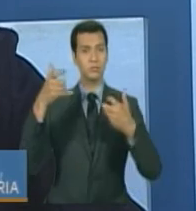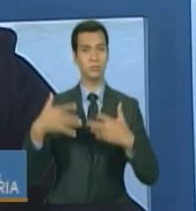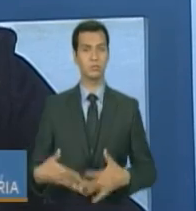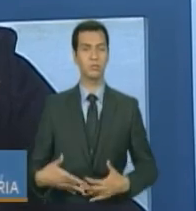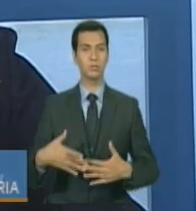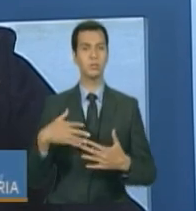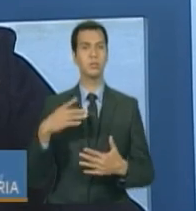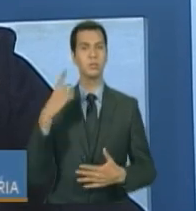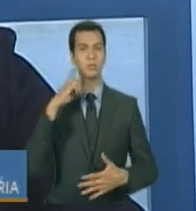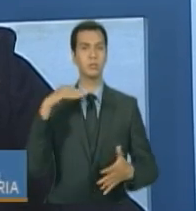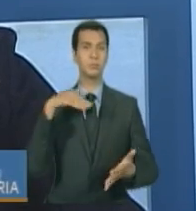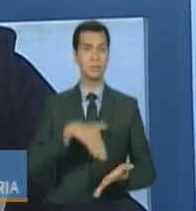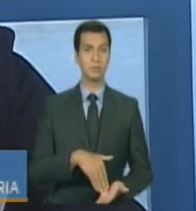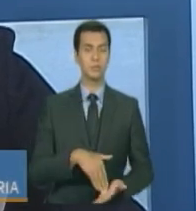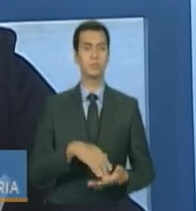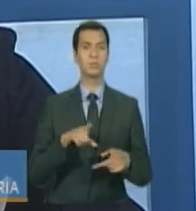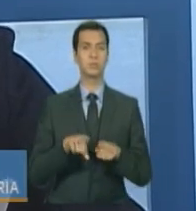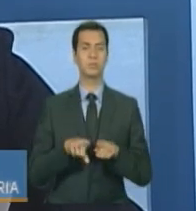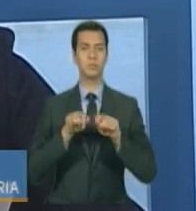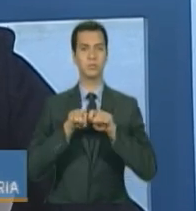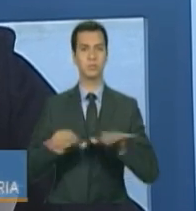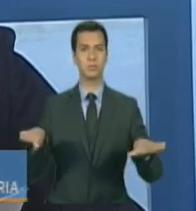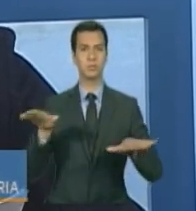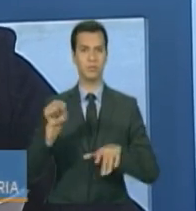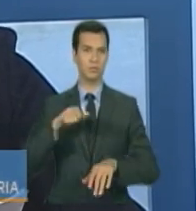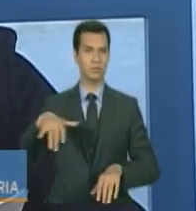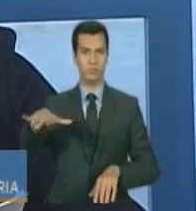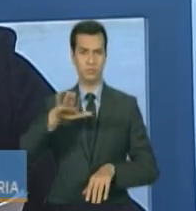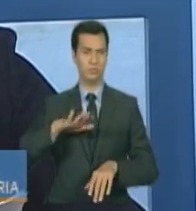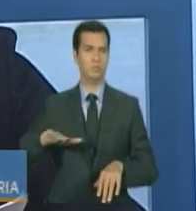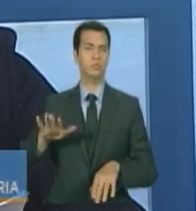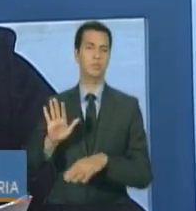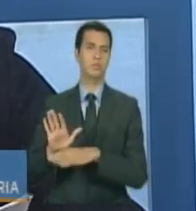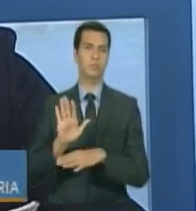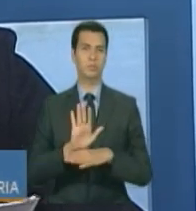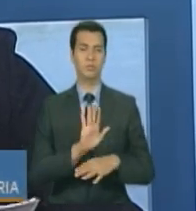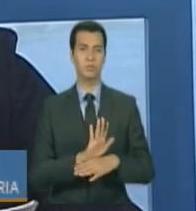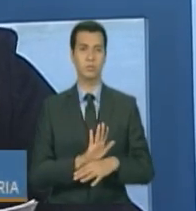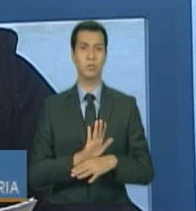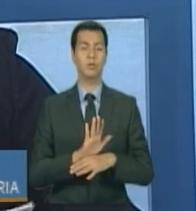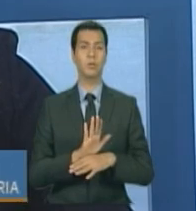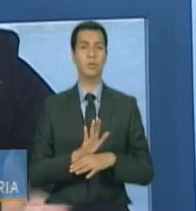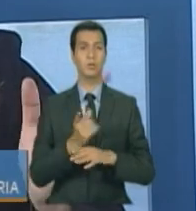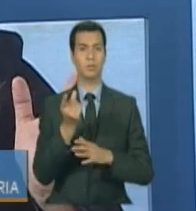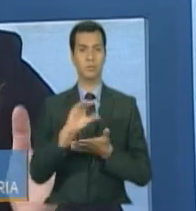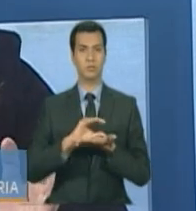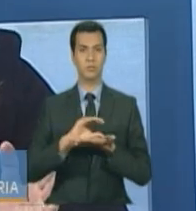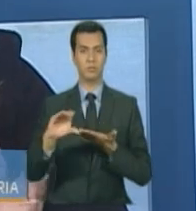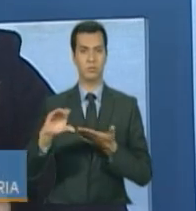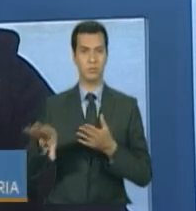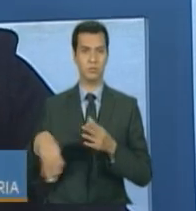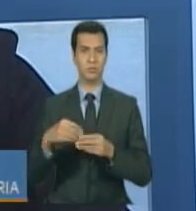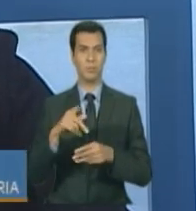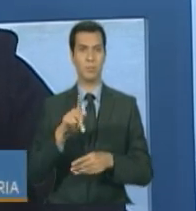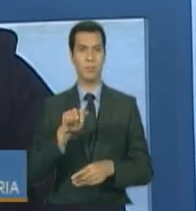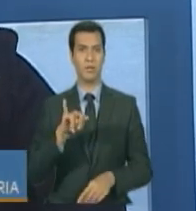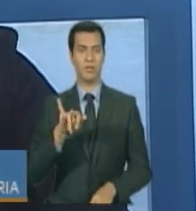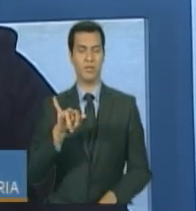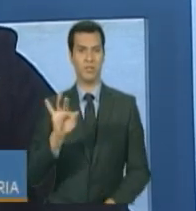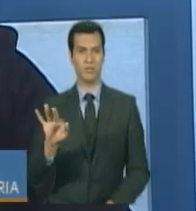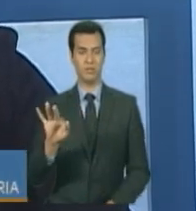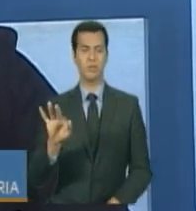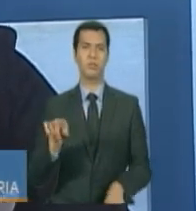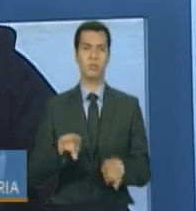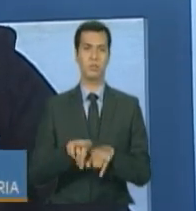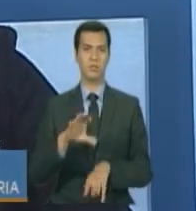e os procedimentos da expansão socioassistencial para o cofinanciamento federal para o PAIF em CRAS